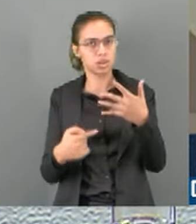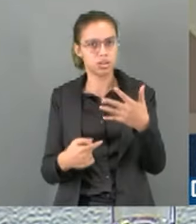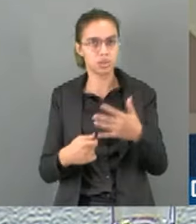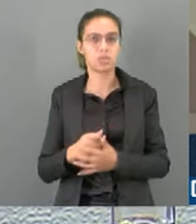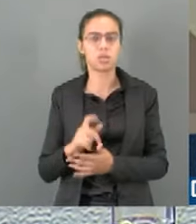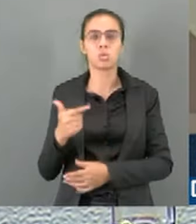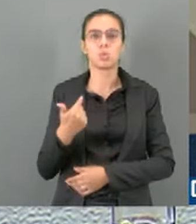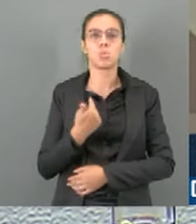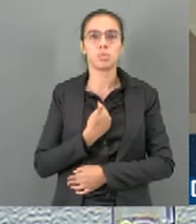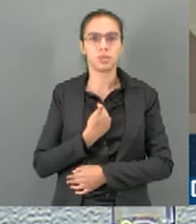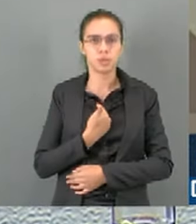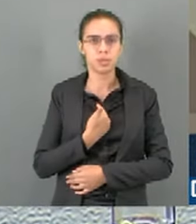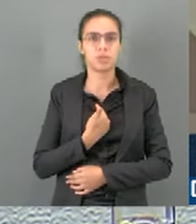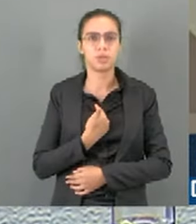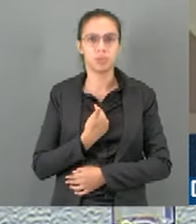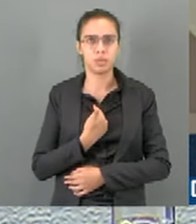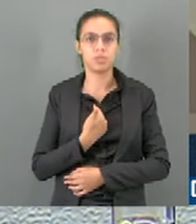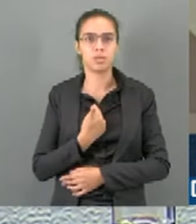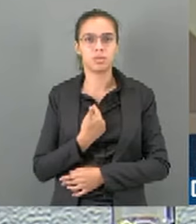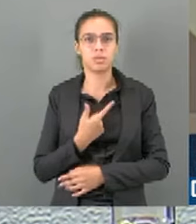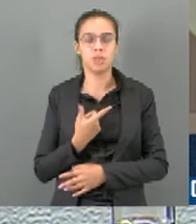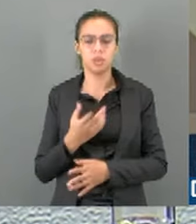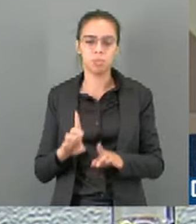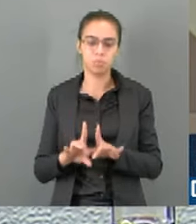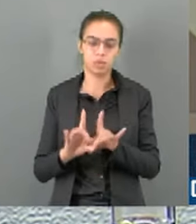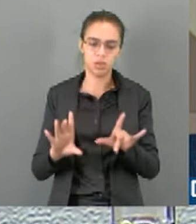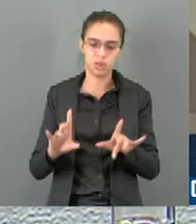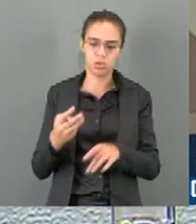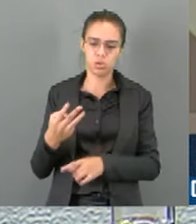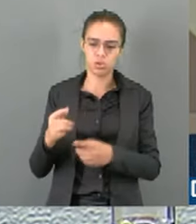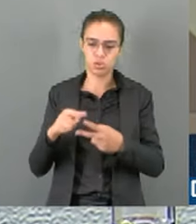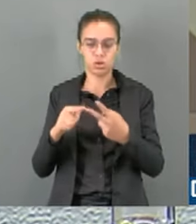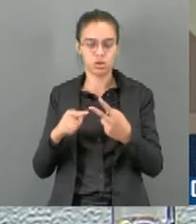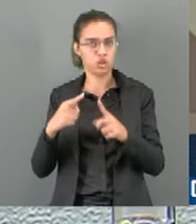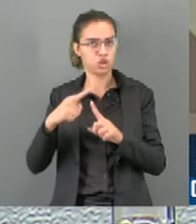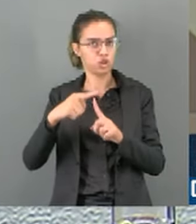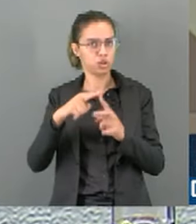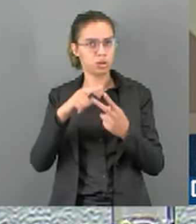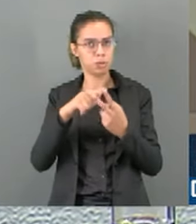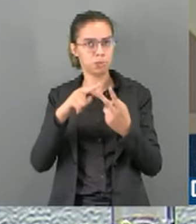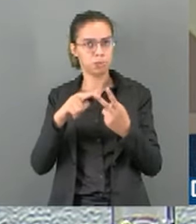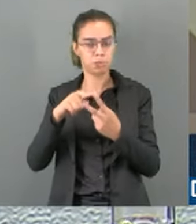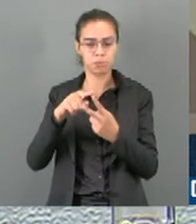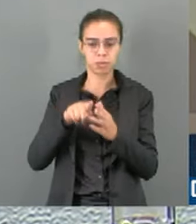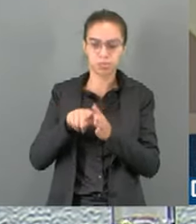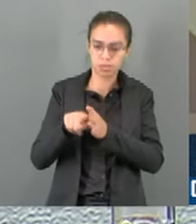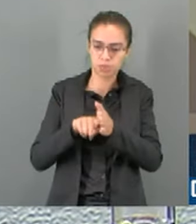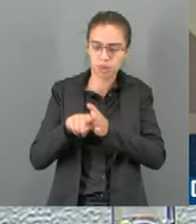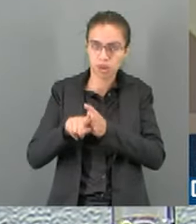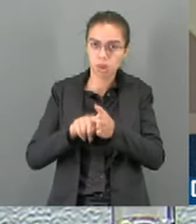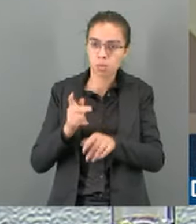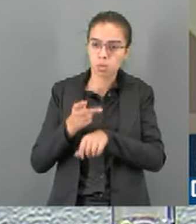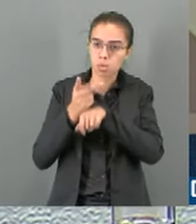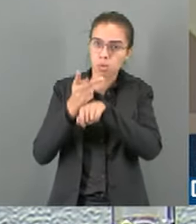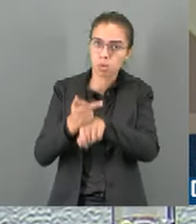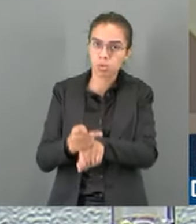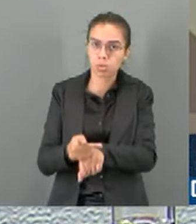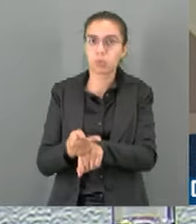Nós temos, e aí me permite, a gente tem dois tipos de situações. As investigações em que se busca